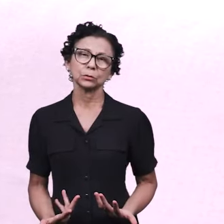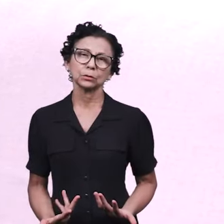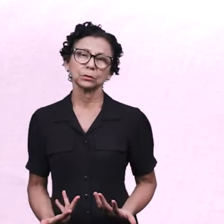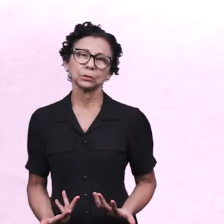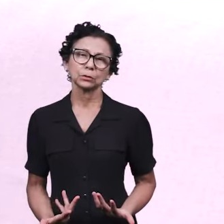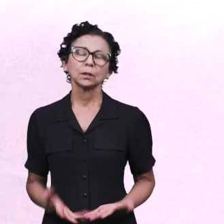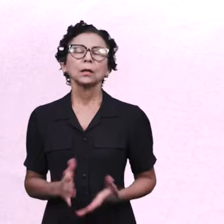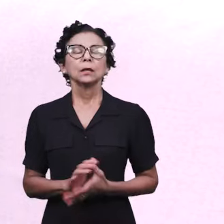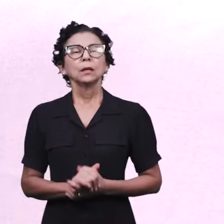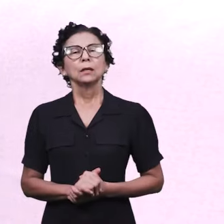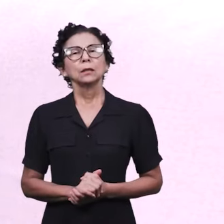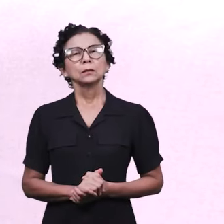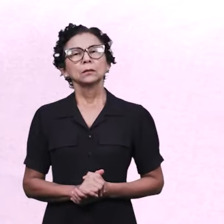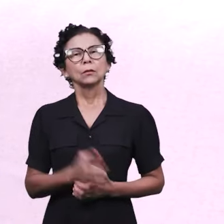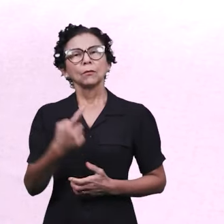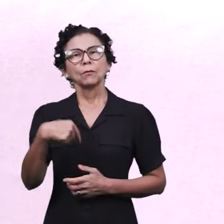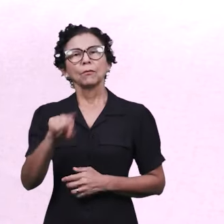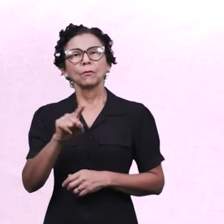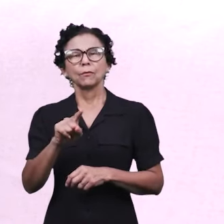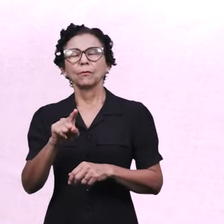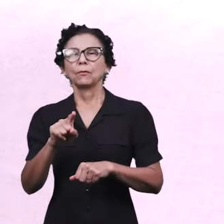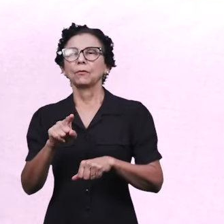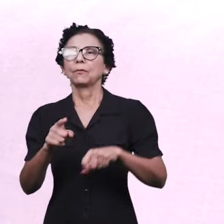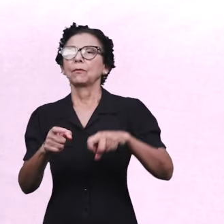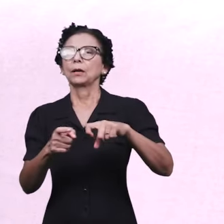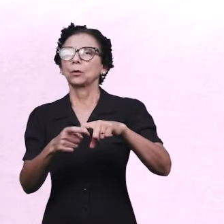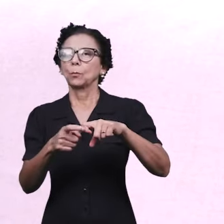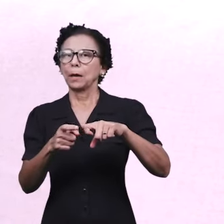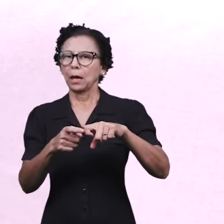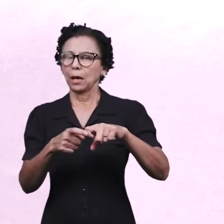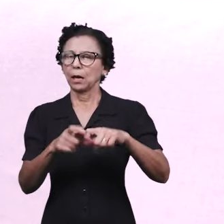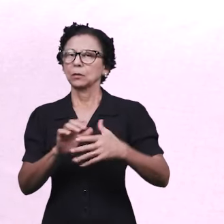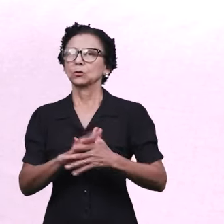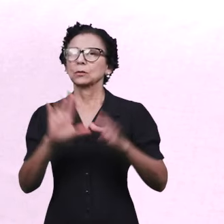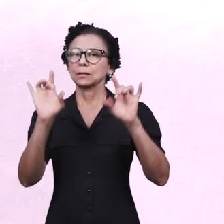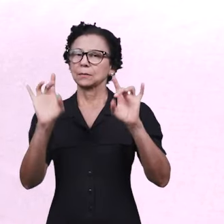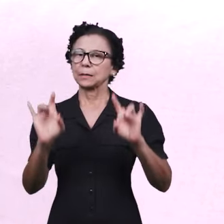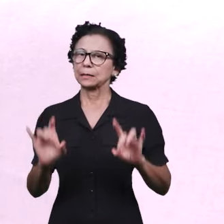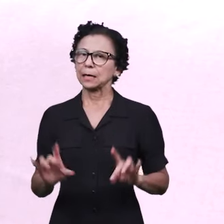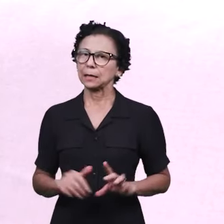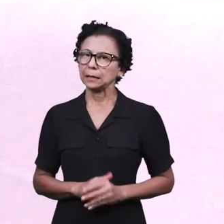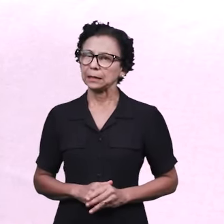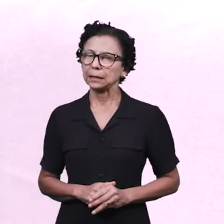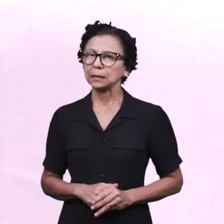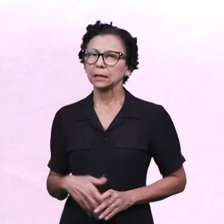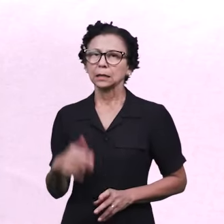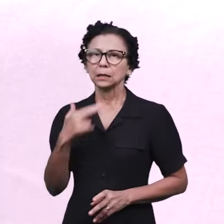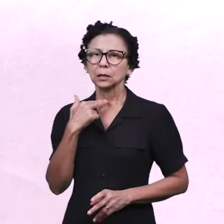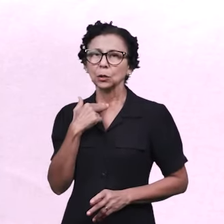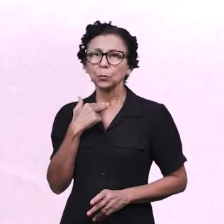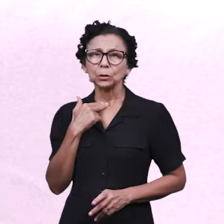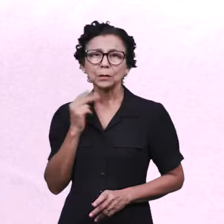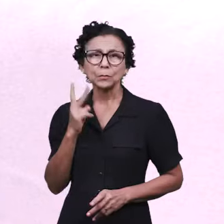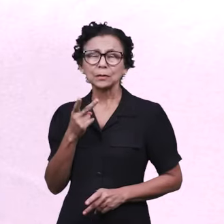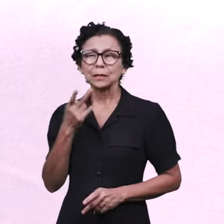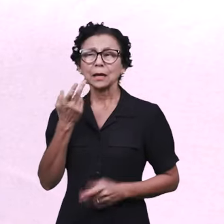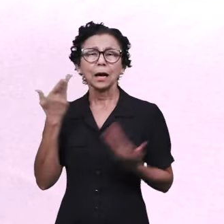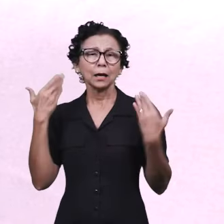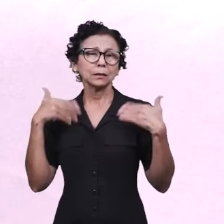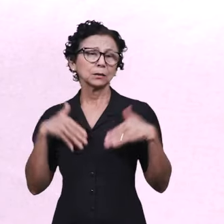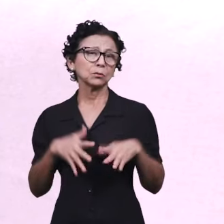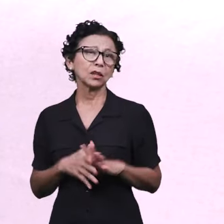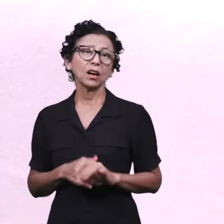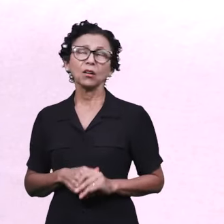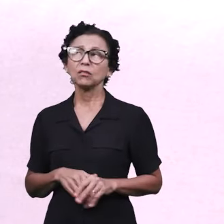e procure ajuda tenha um diagnóstico correto nós não podemos conviver com a doença e achar que está tudo